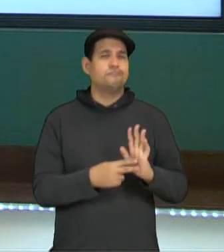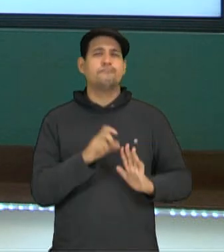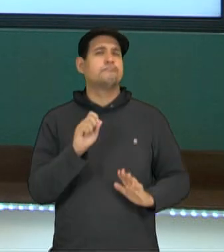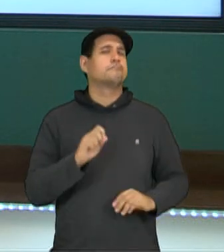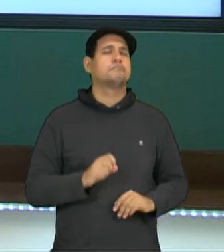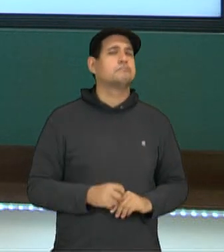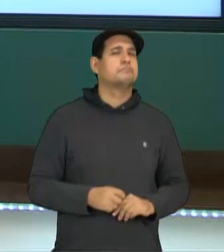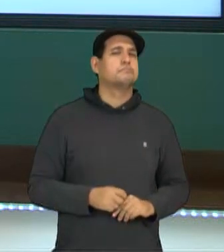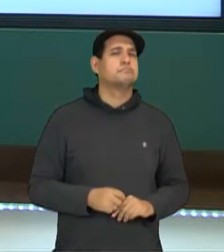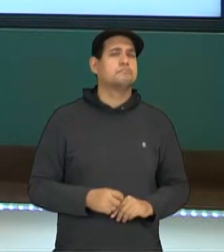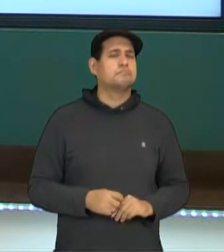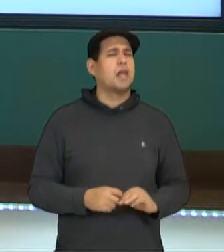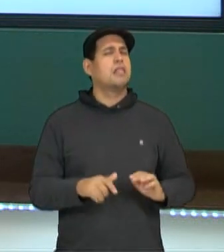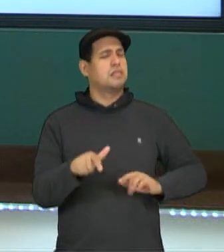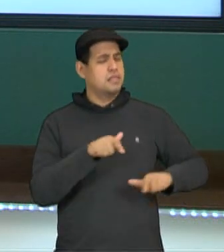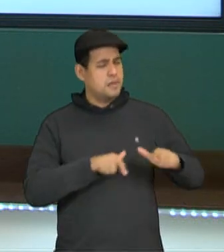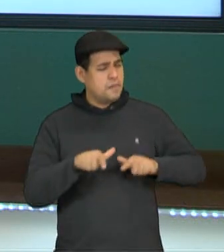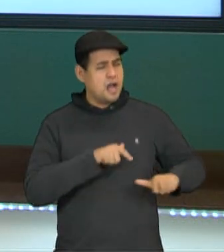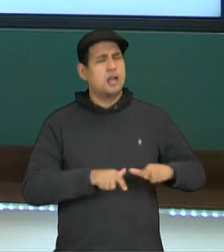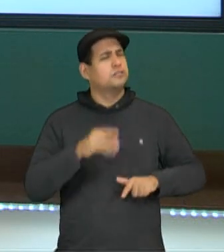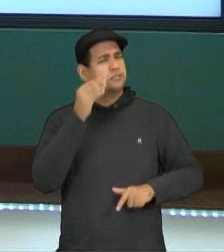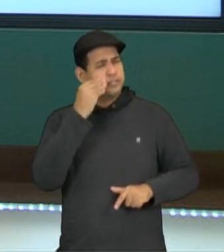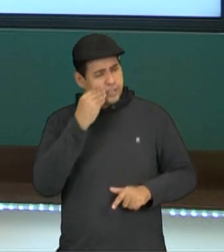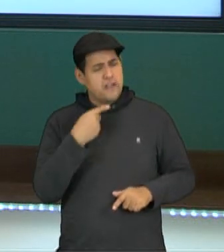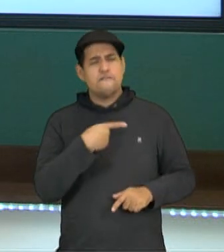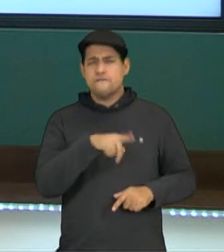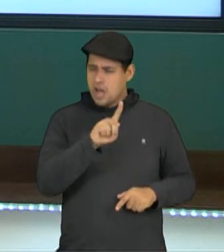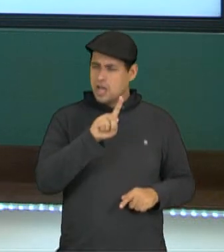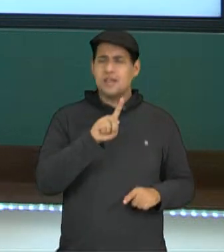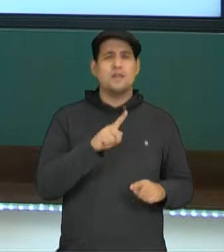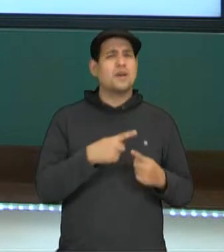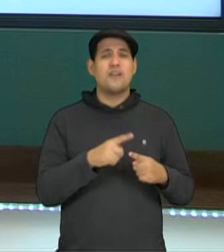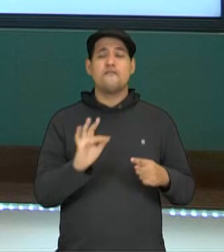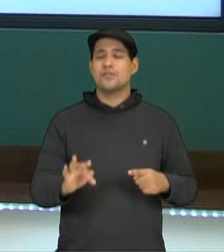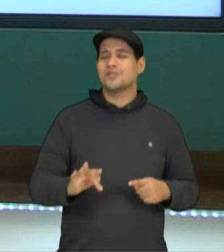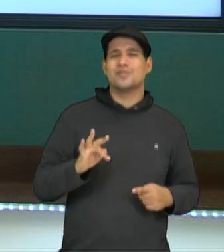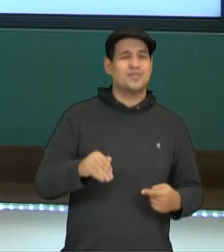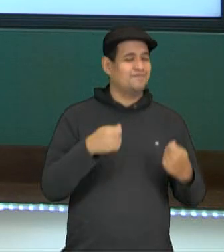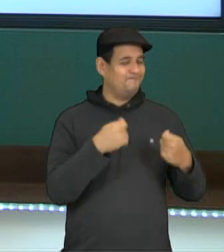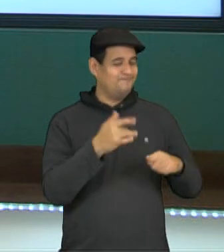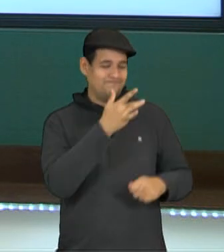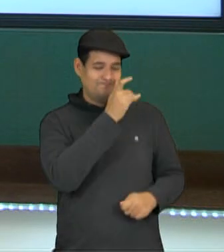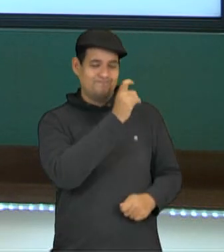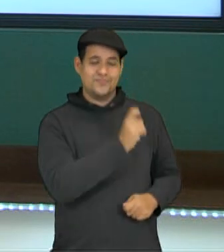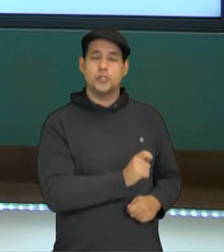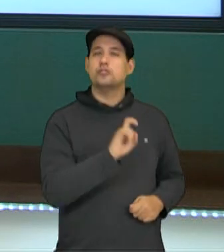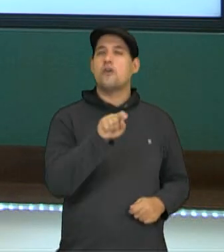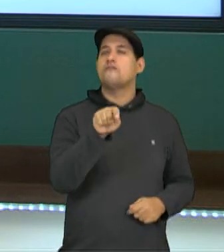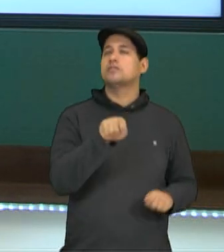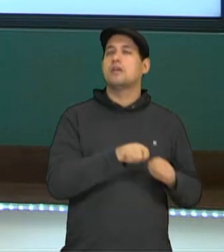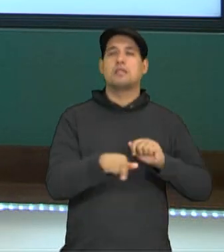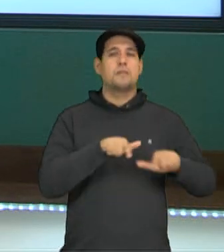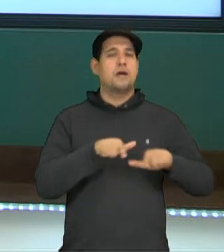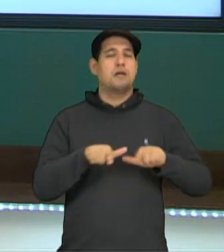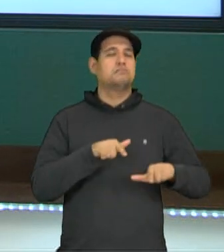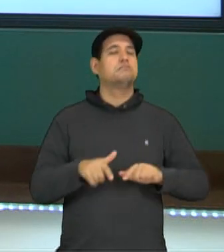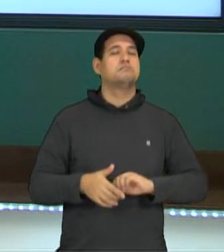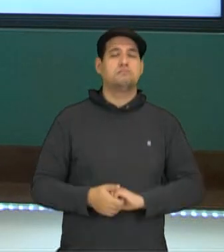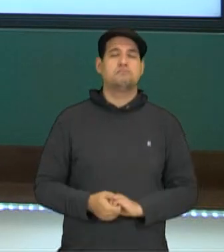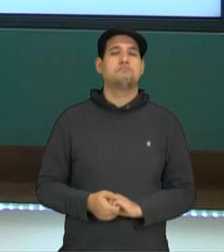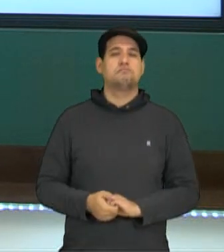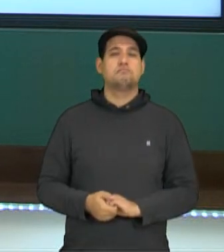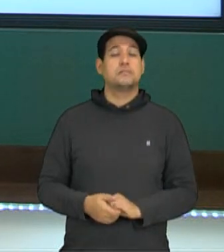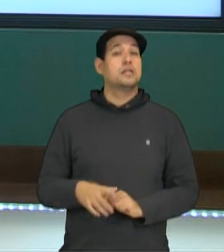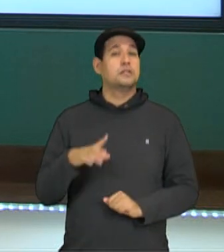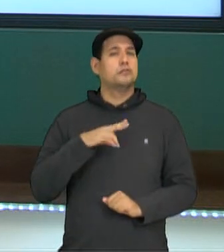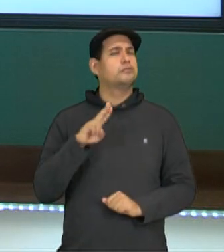cara, trabalhe, corra atrás para não ter que depender de absolutamente ninguém. E sim do seu próprio suor, digamos assim. Temos o